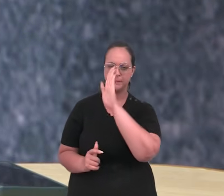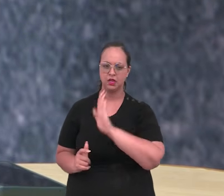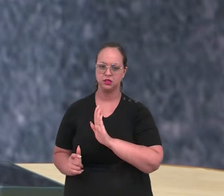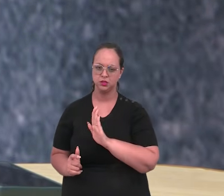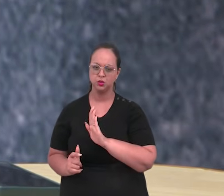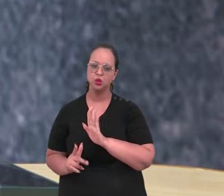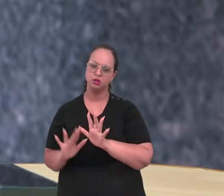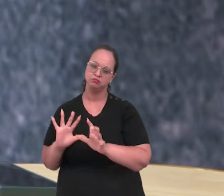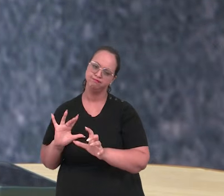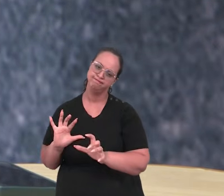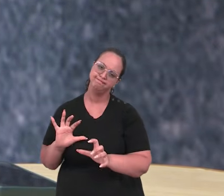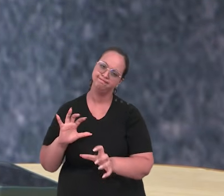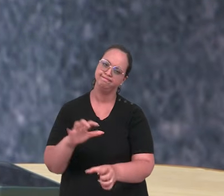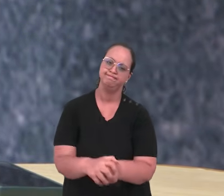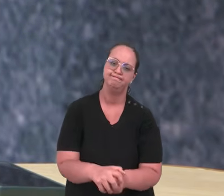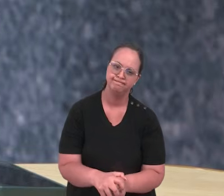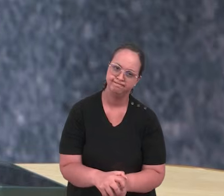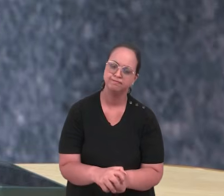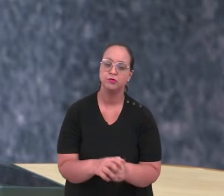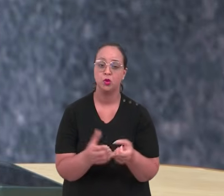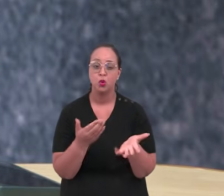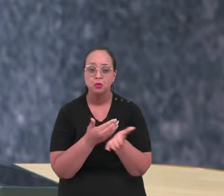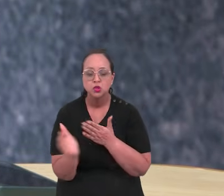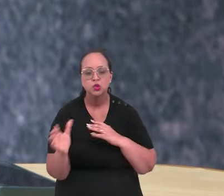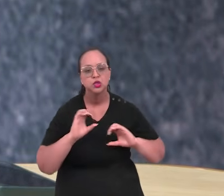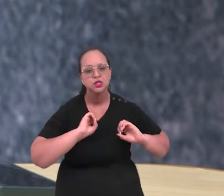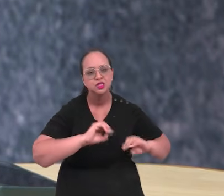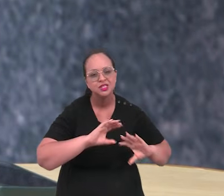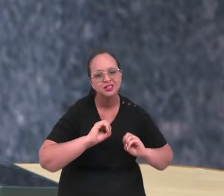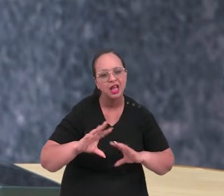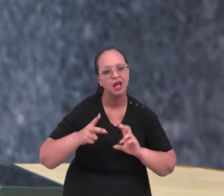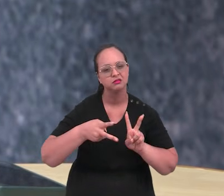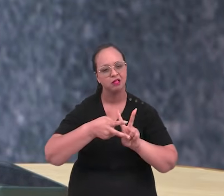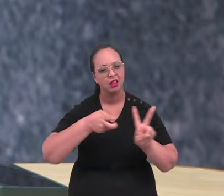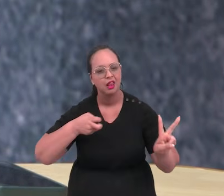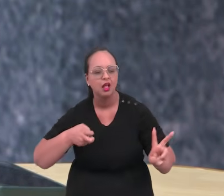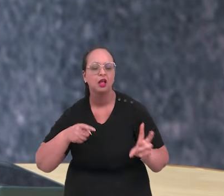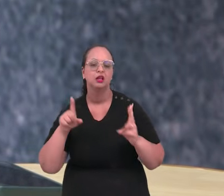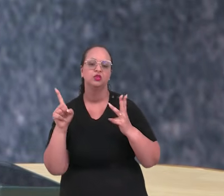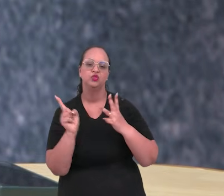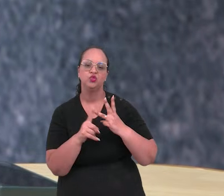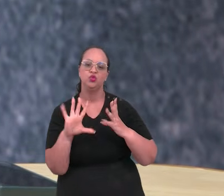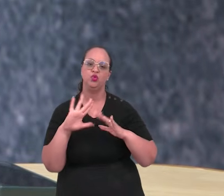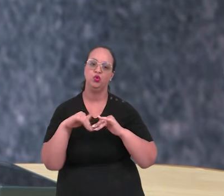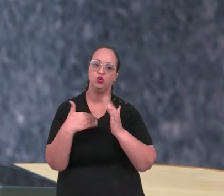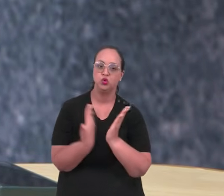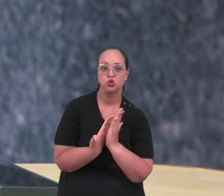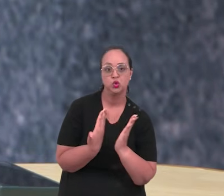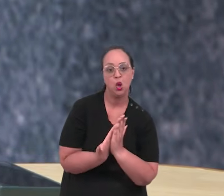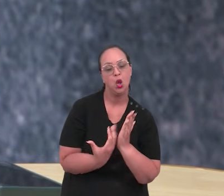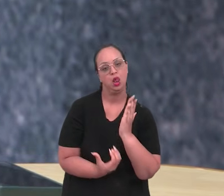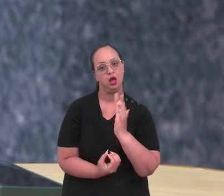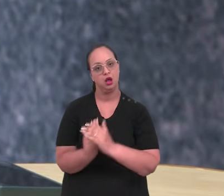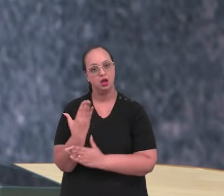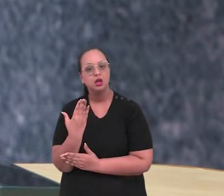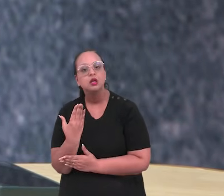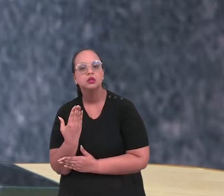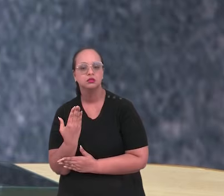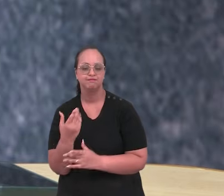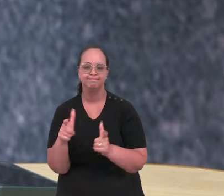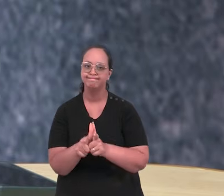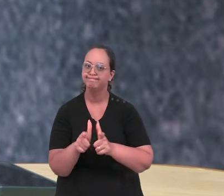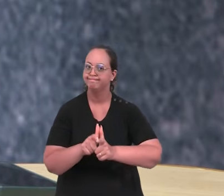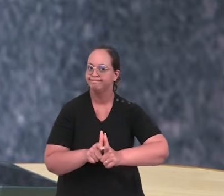do Brasil, são eles que estruturam a educação, constroem os colégios, tinha uma atuação econômica. Os jesuítas são muito